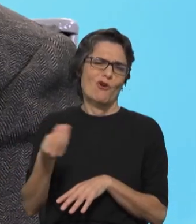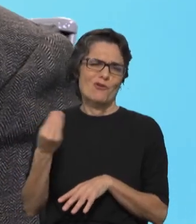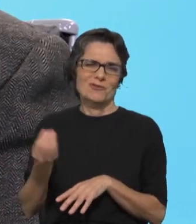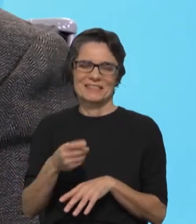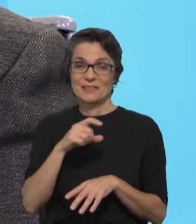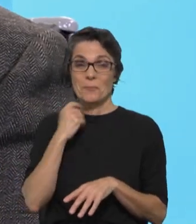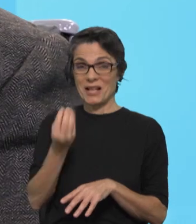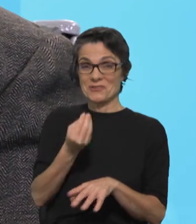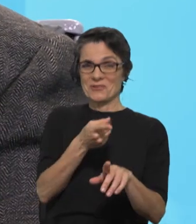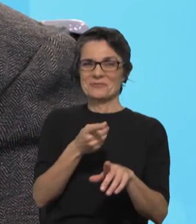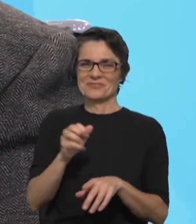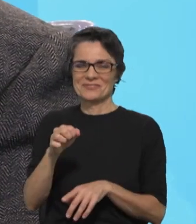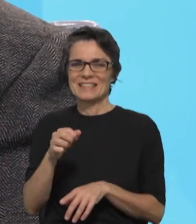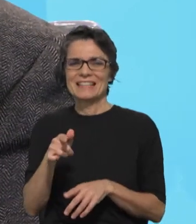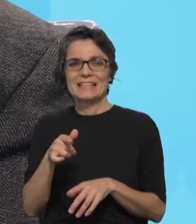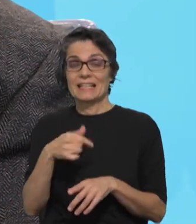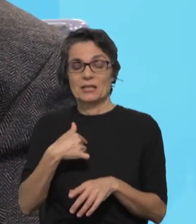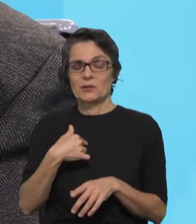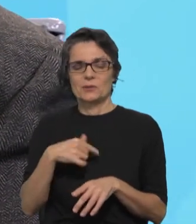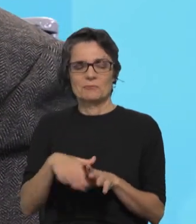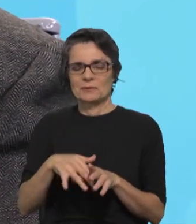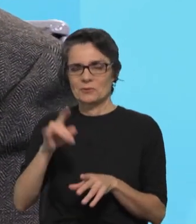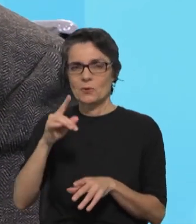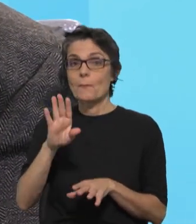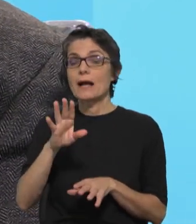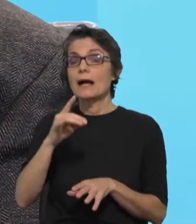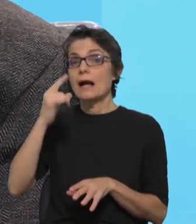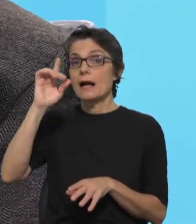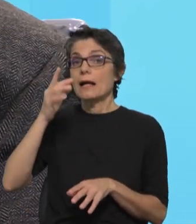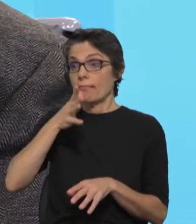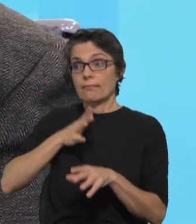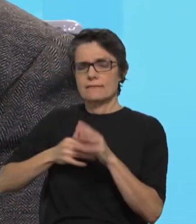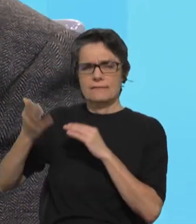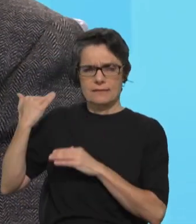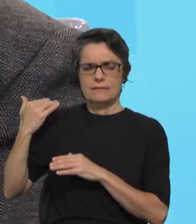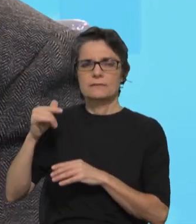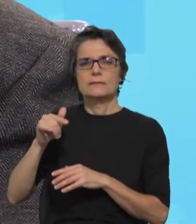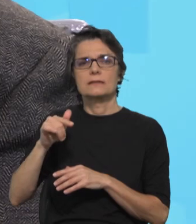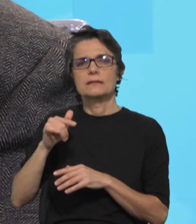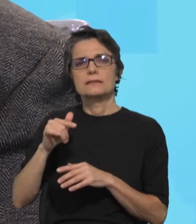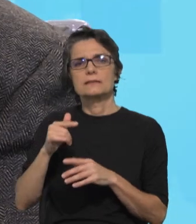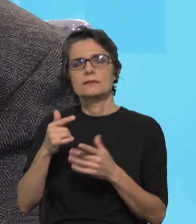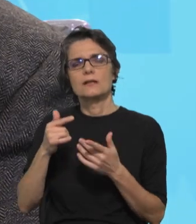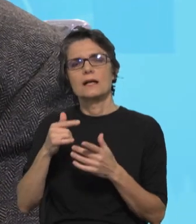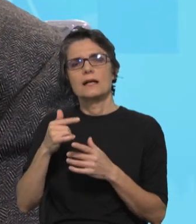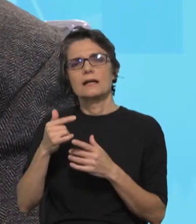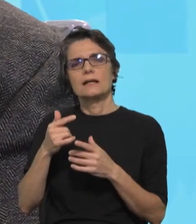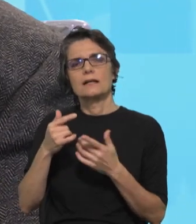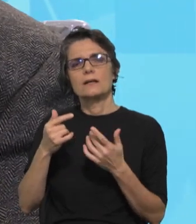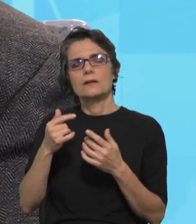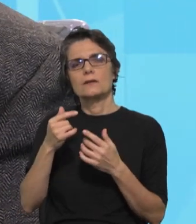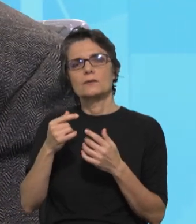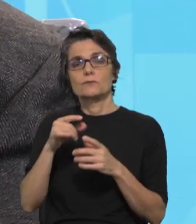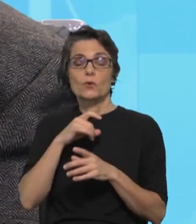sacerdote. e não participei. O que eu soube foi através daquele que foi sempre uma referência para mim, o padre